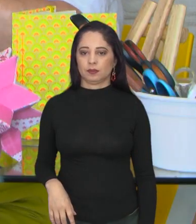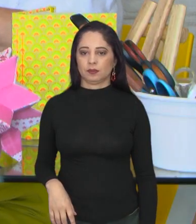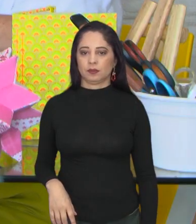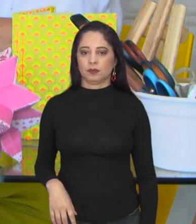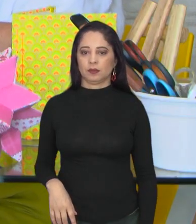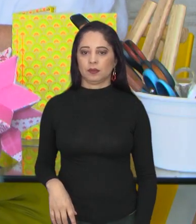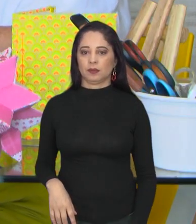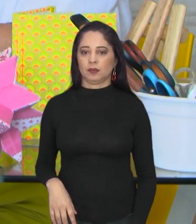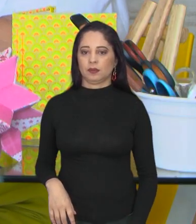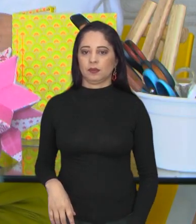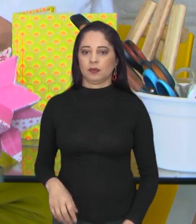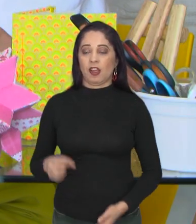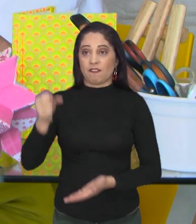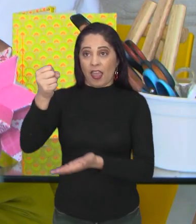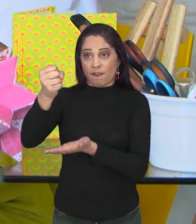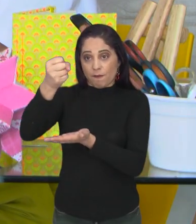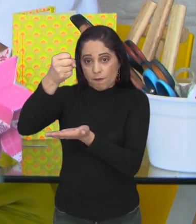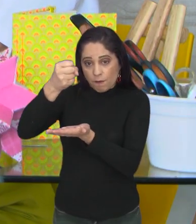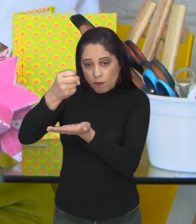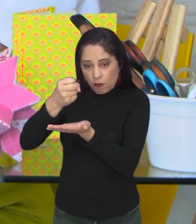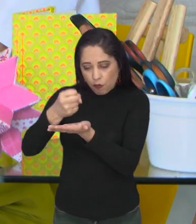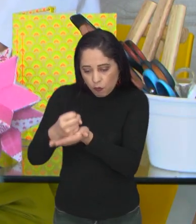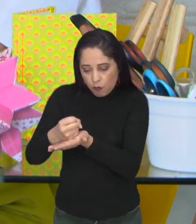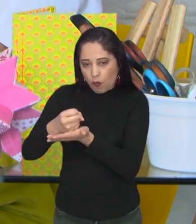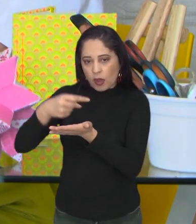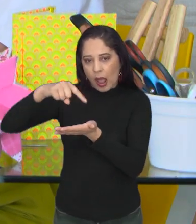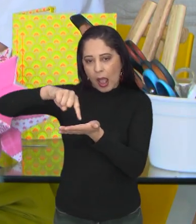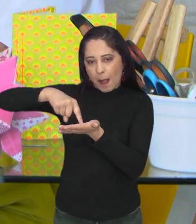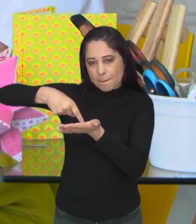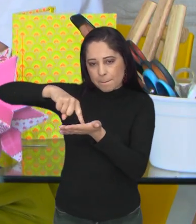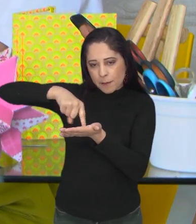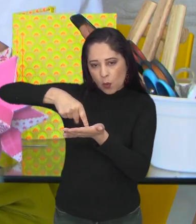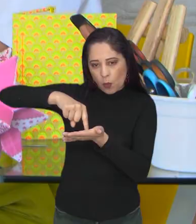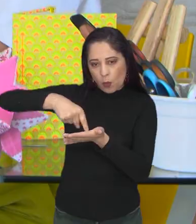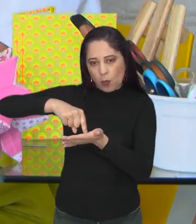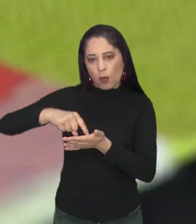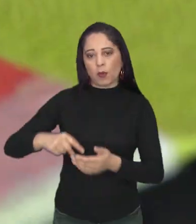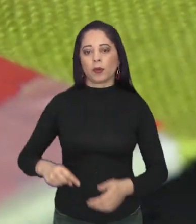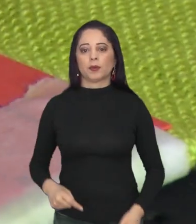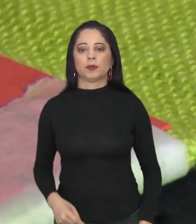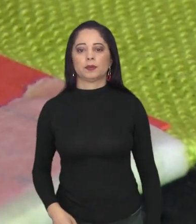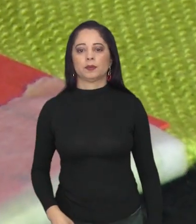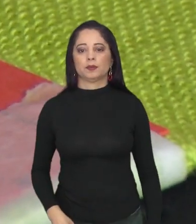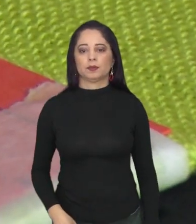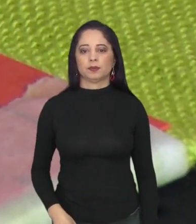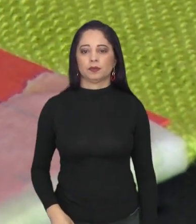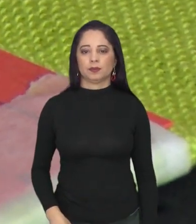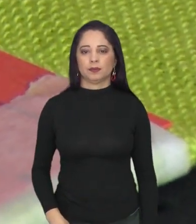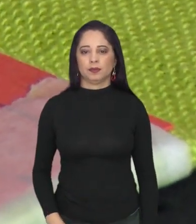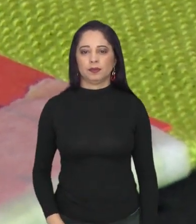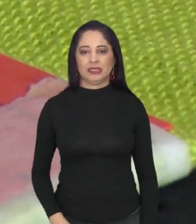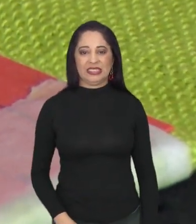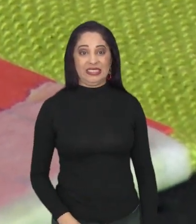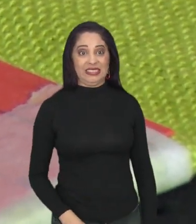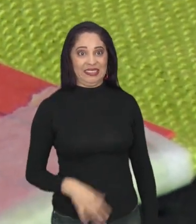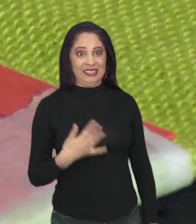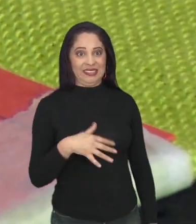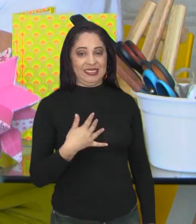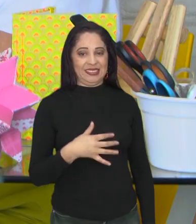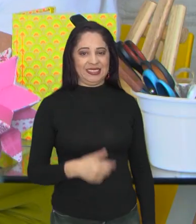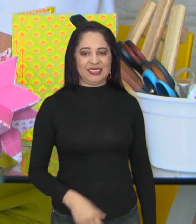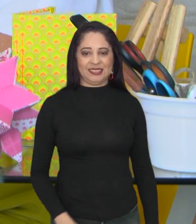E você vai fazer o seguinte você vai furar até ele atingir toda a capa isso Força